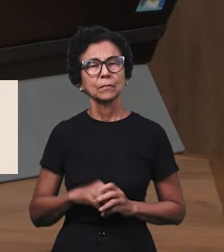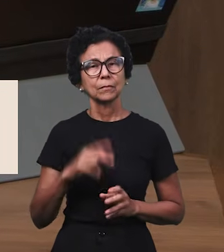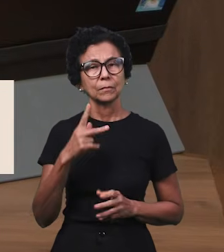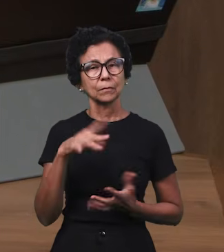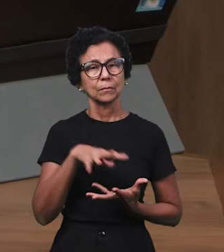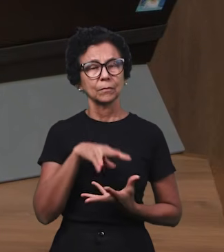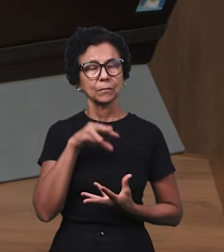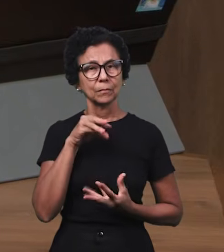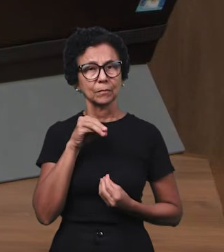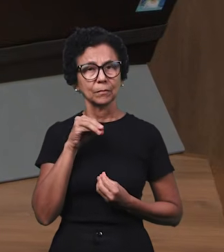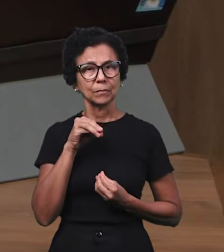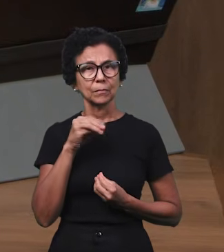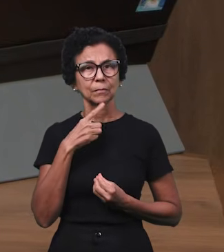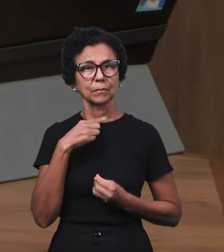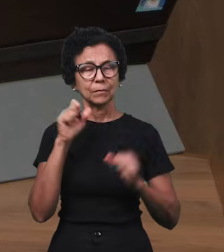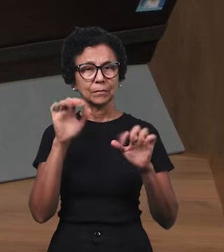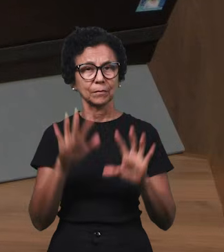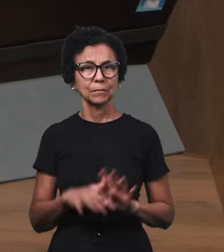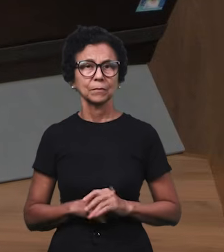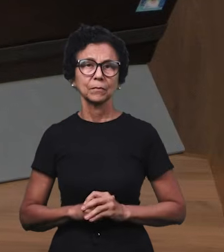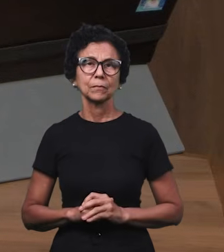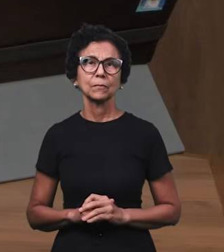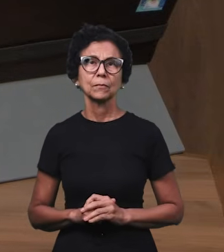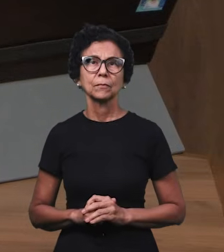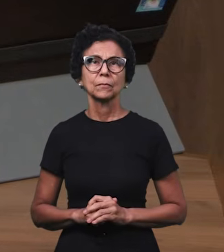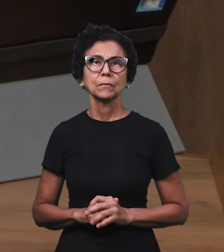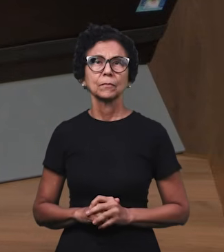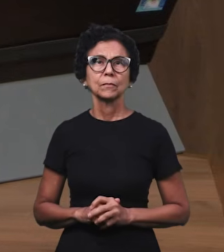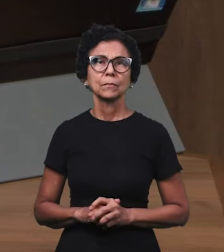mas a sua alma. Então você que ficou aqui,